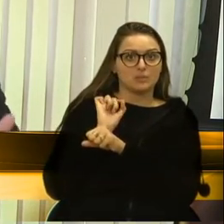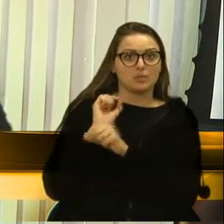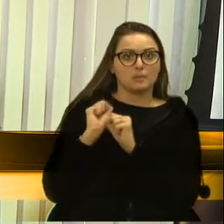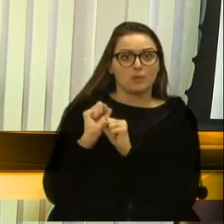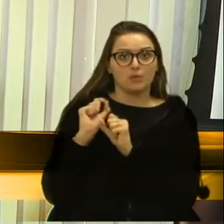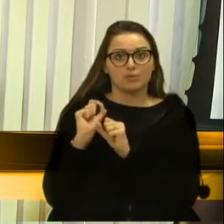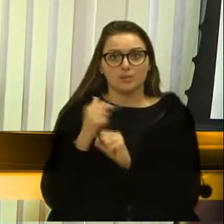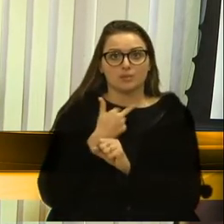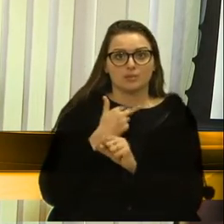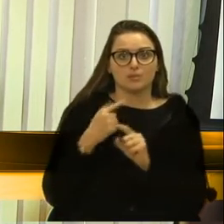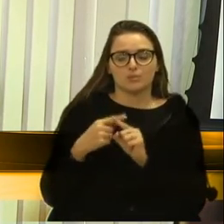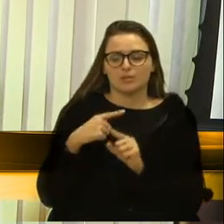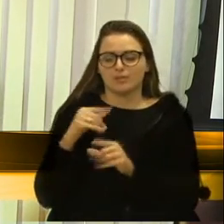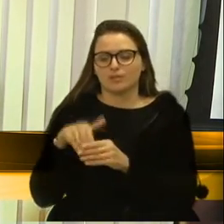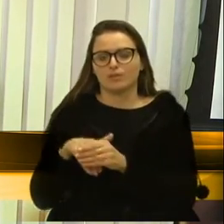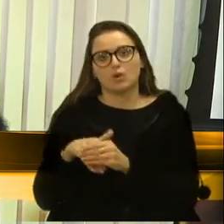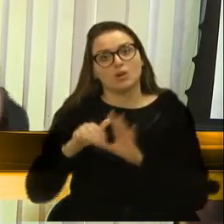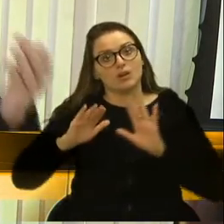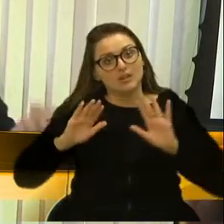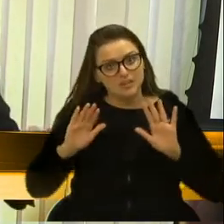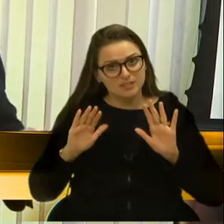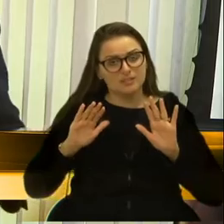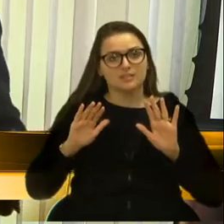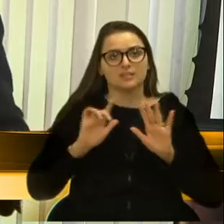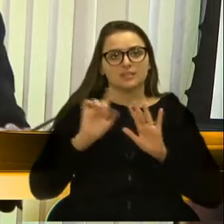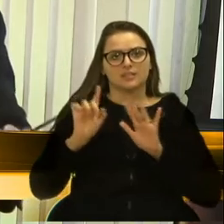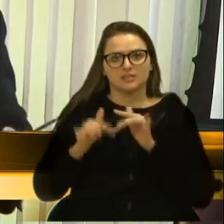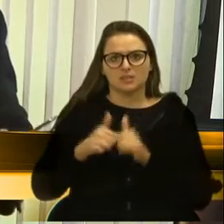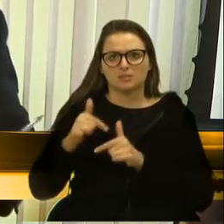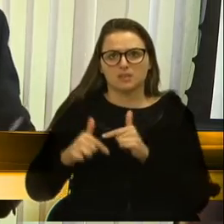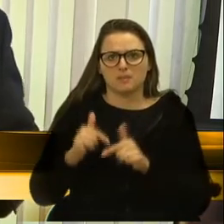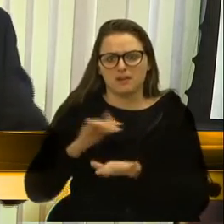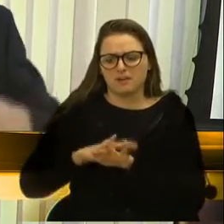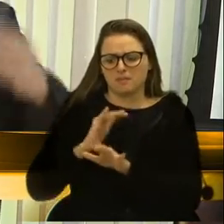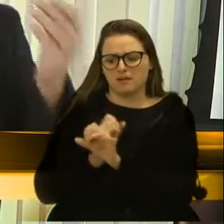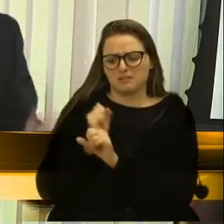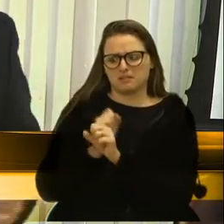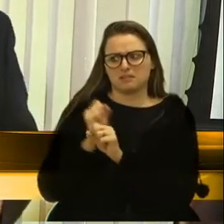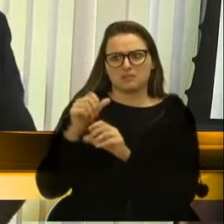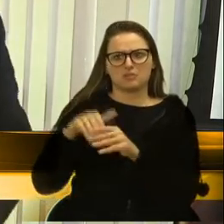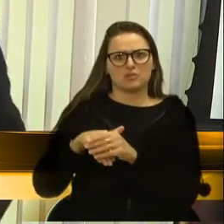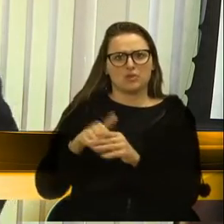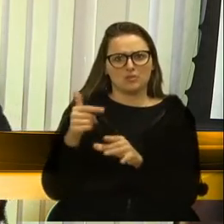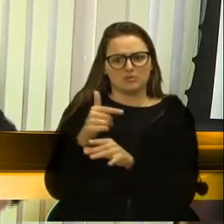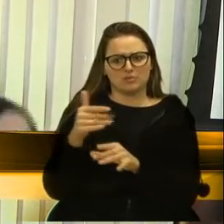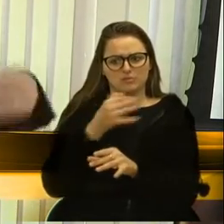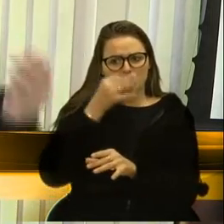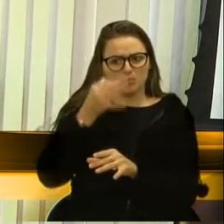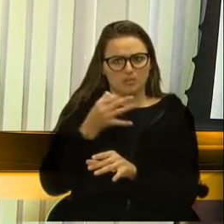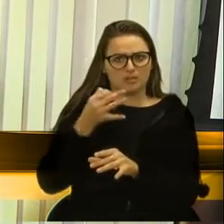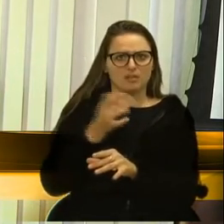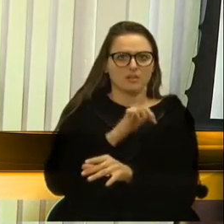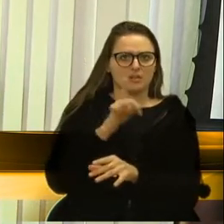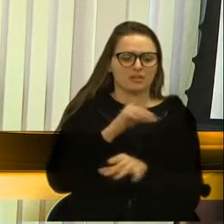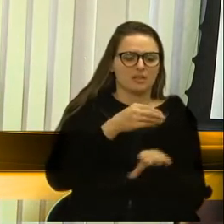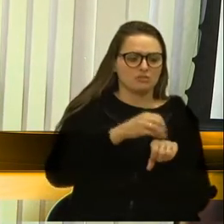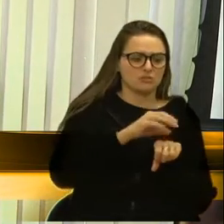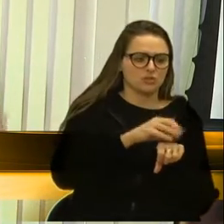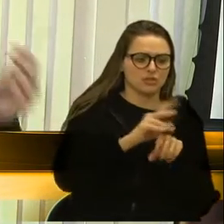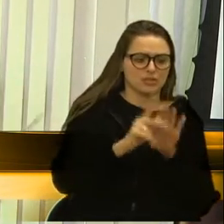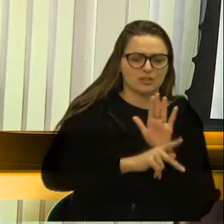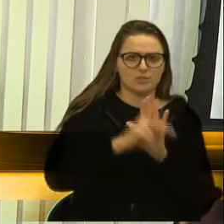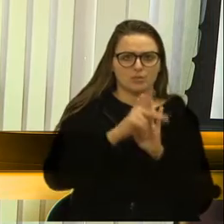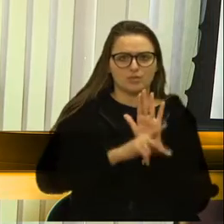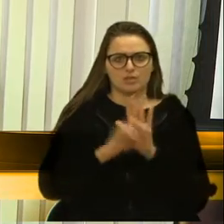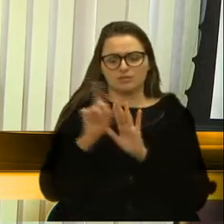porque tem eleição. Bom, então, não se trabalha mais em ano eleitoral, não se dá mais opinião, não se sugere mais projetos, não